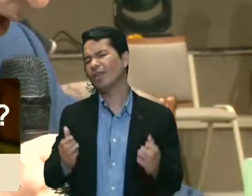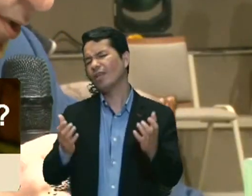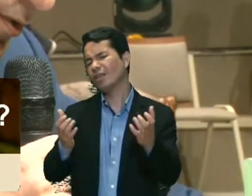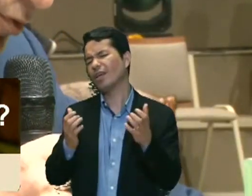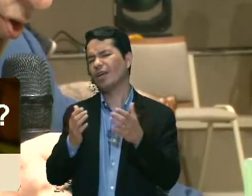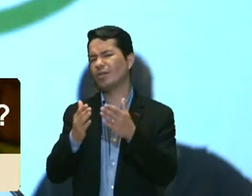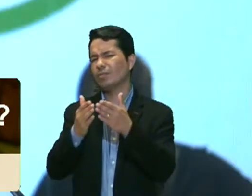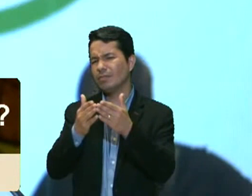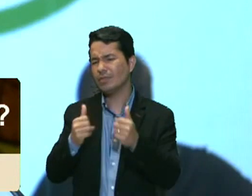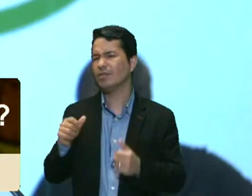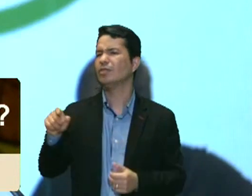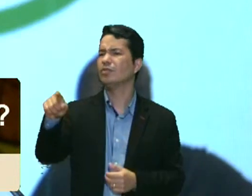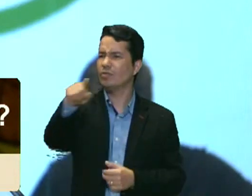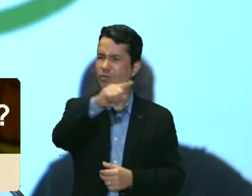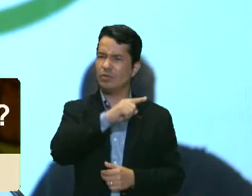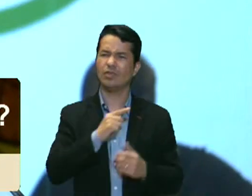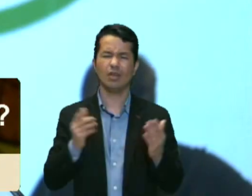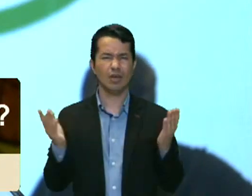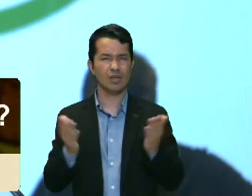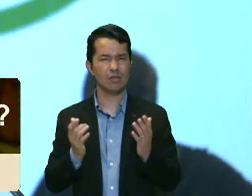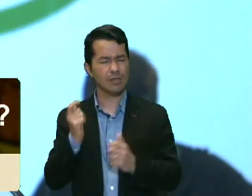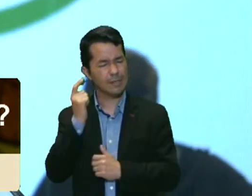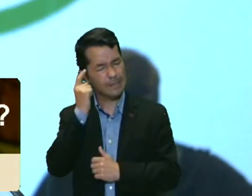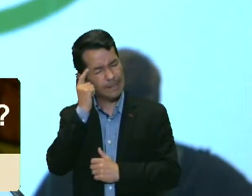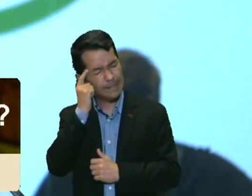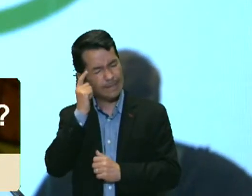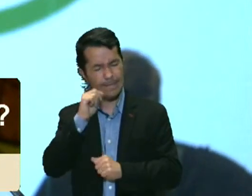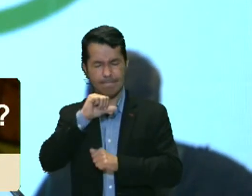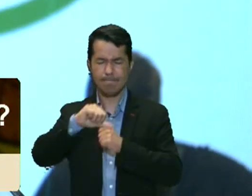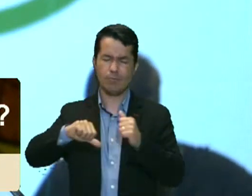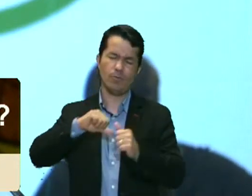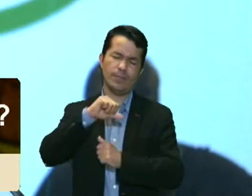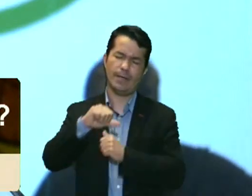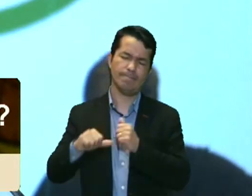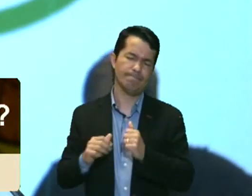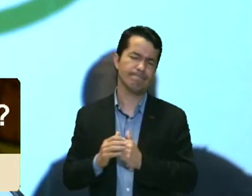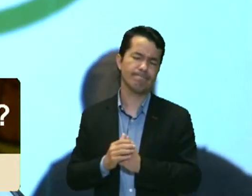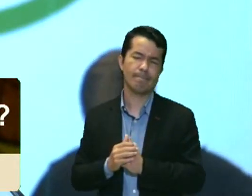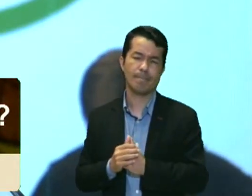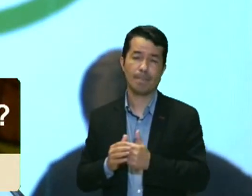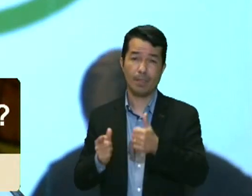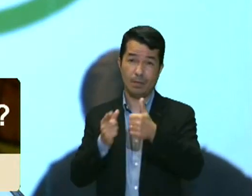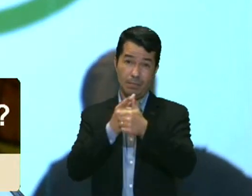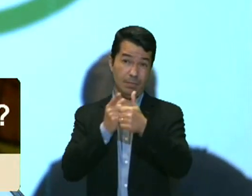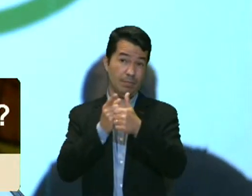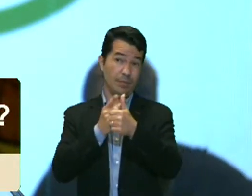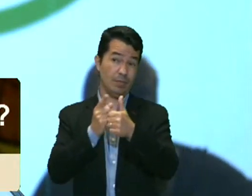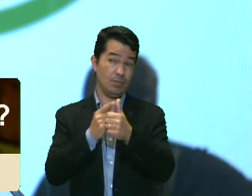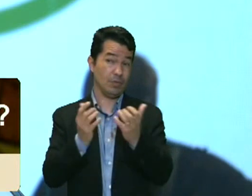E para isso eu vou te direcionar para esse momento. Primeiro,